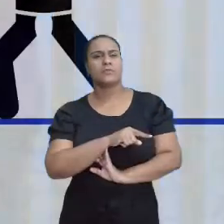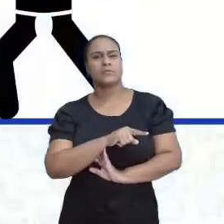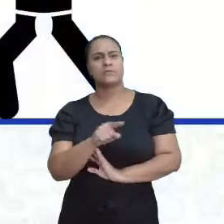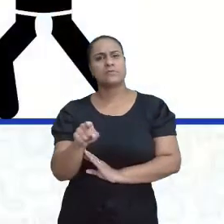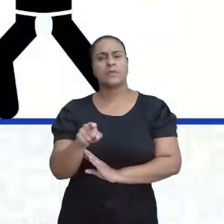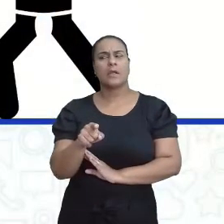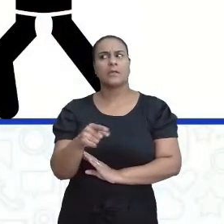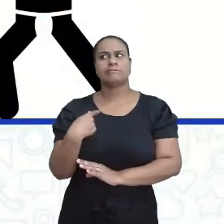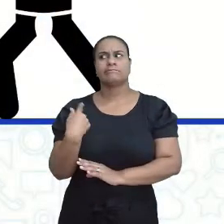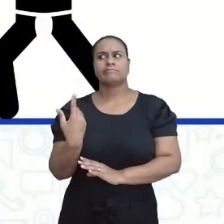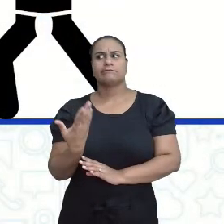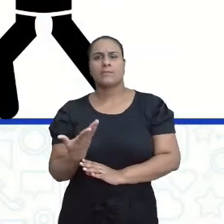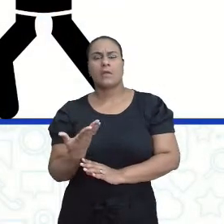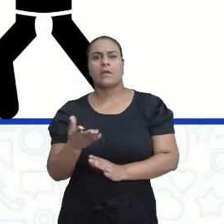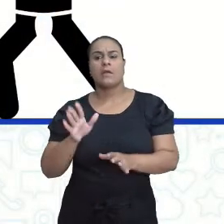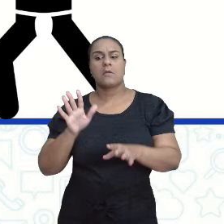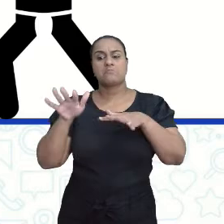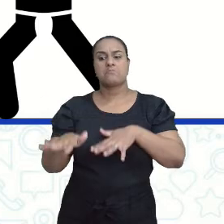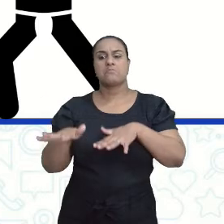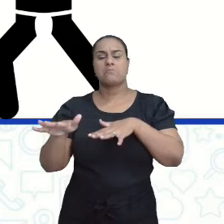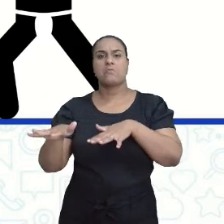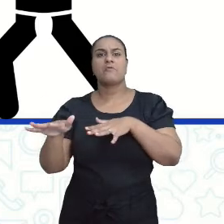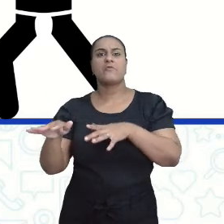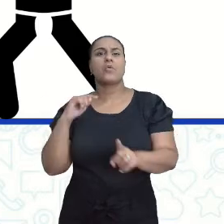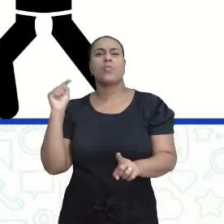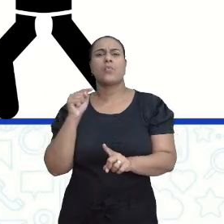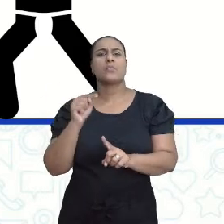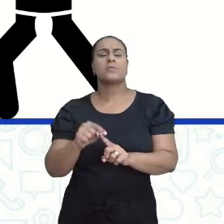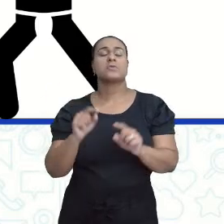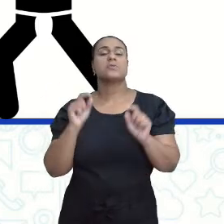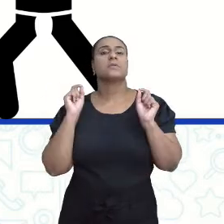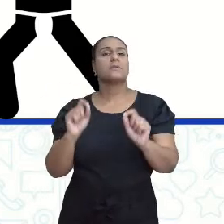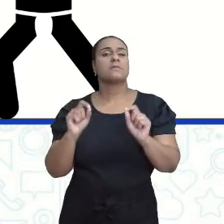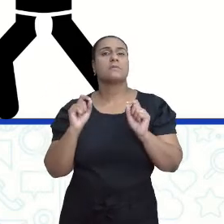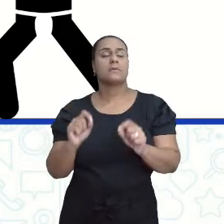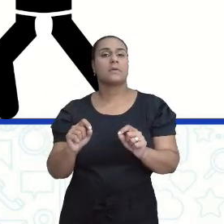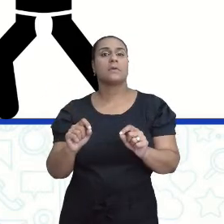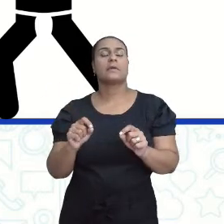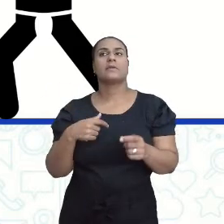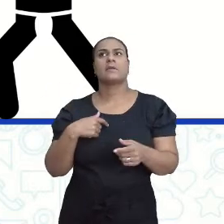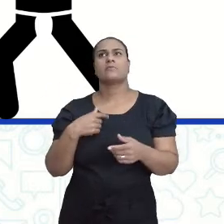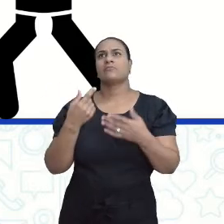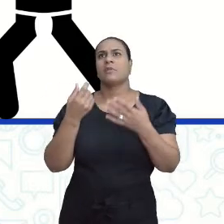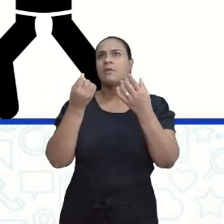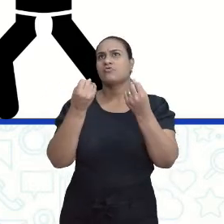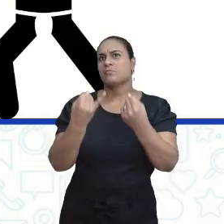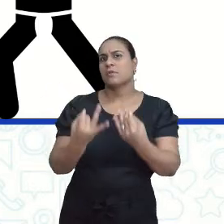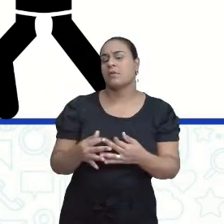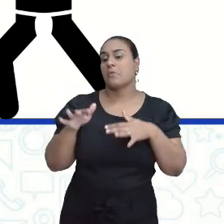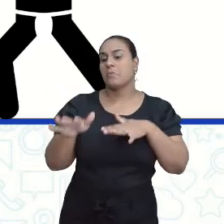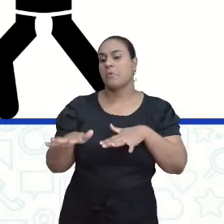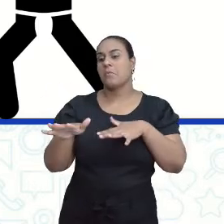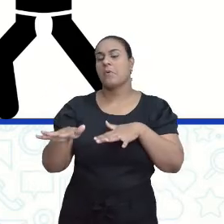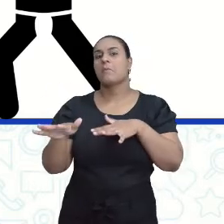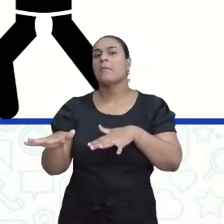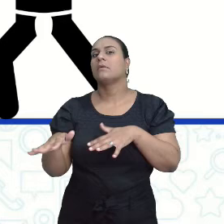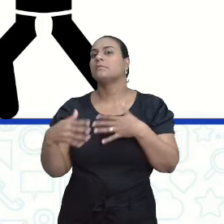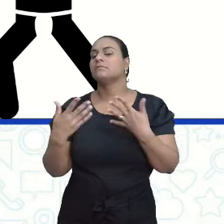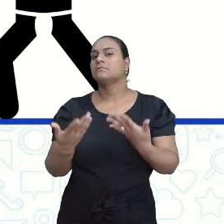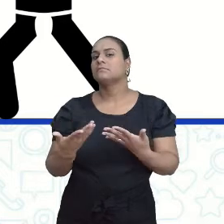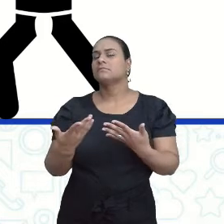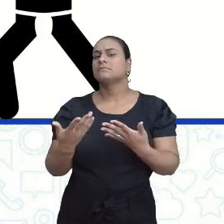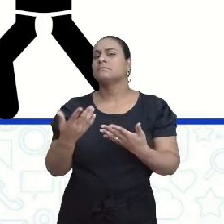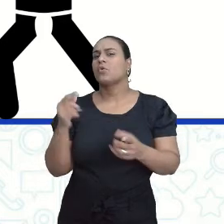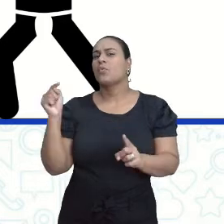aí, o que é que busca, né, esse movimento indígena, já que a gente está falando desses movimentos, né, dessas mobilizações, o que é que busca esses